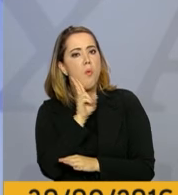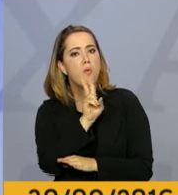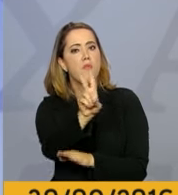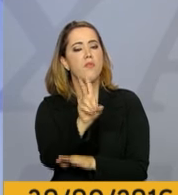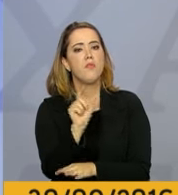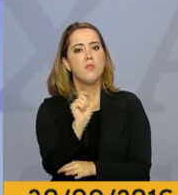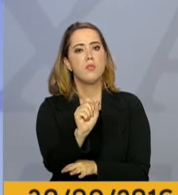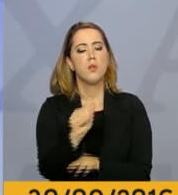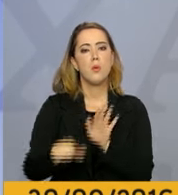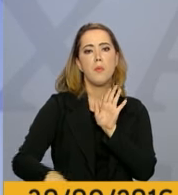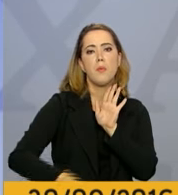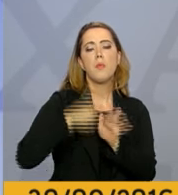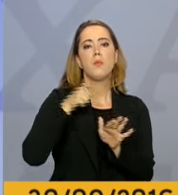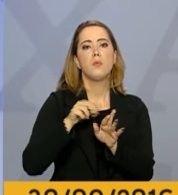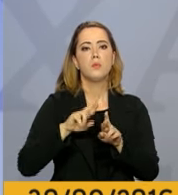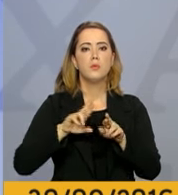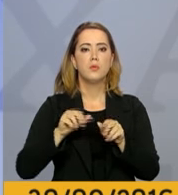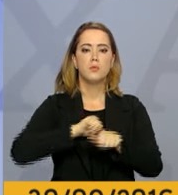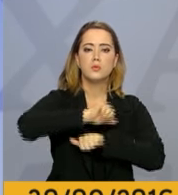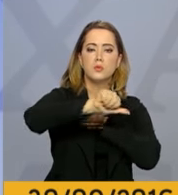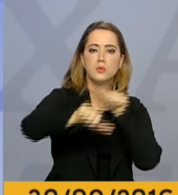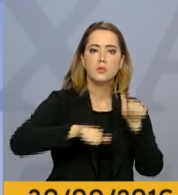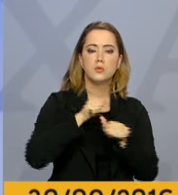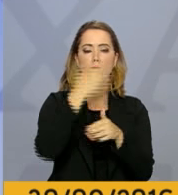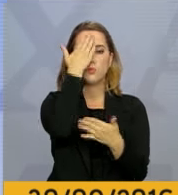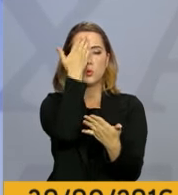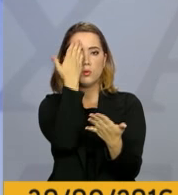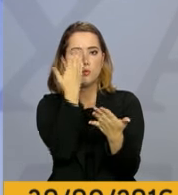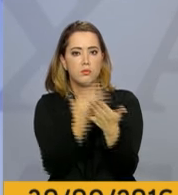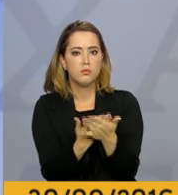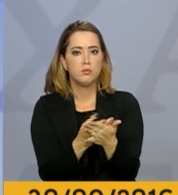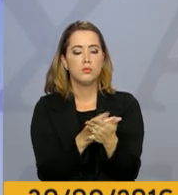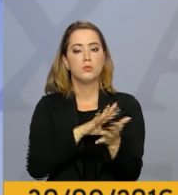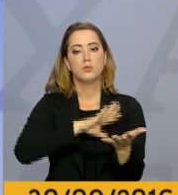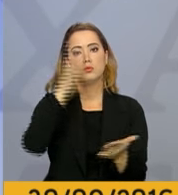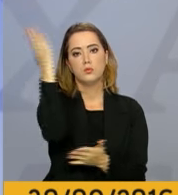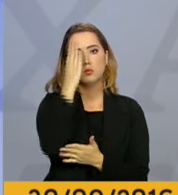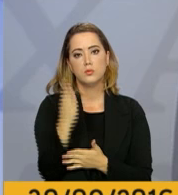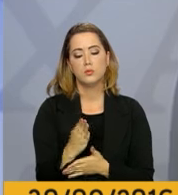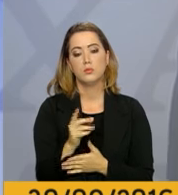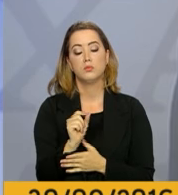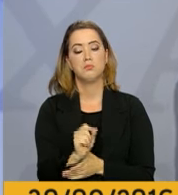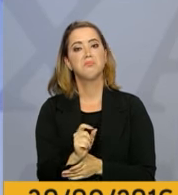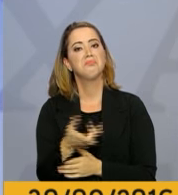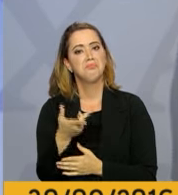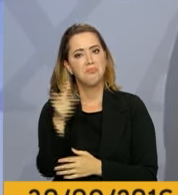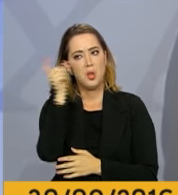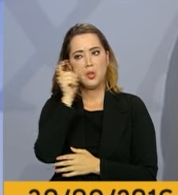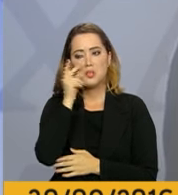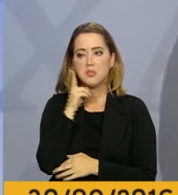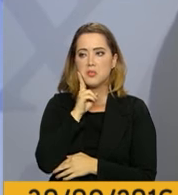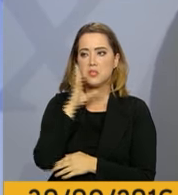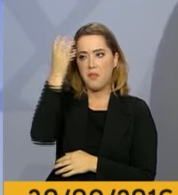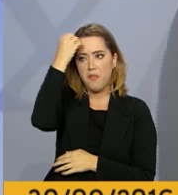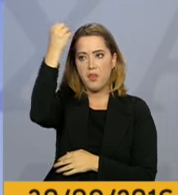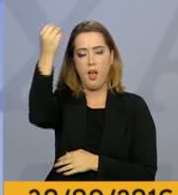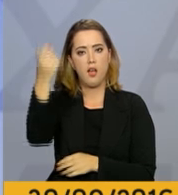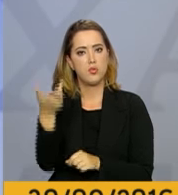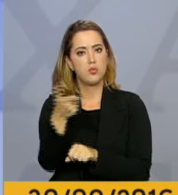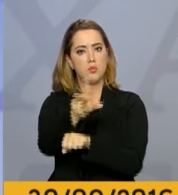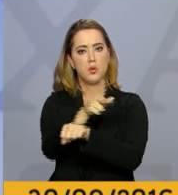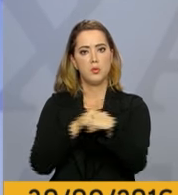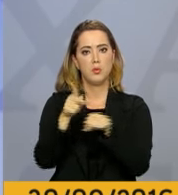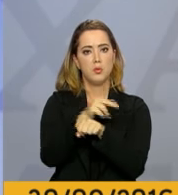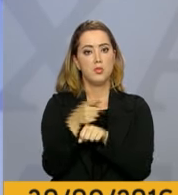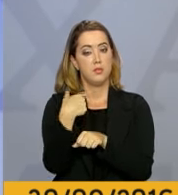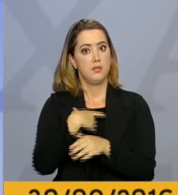verificar, primeiro, uma renovada confiança no Brasil. Interessante, quando você vai para o exterior, você volta animado. É tão animado como